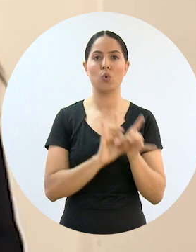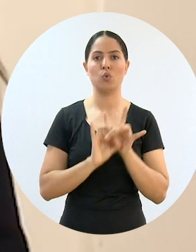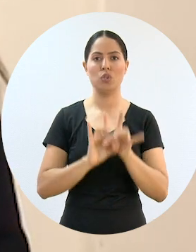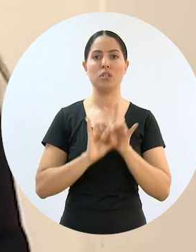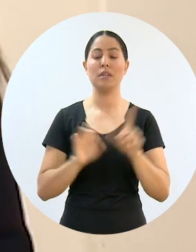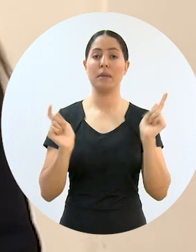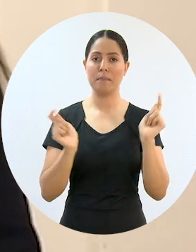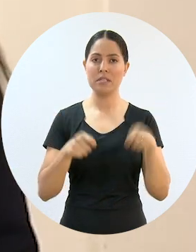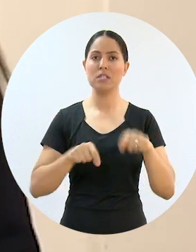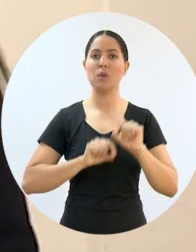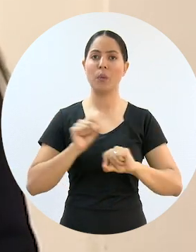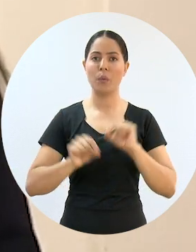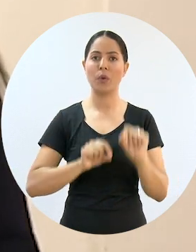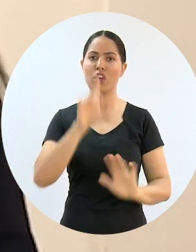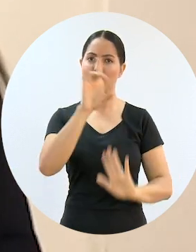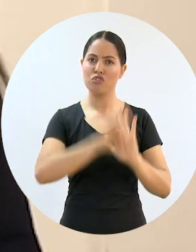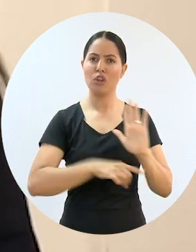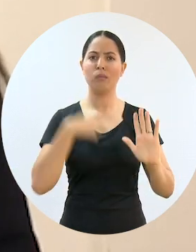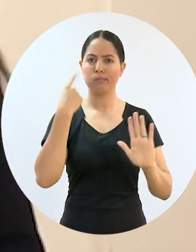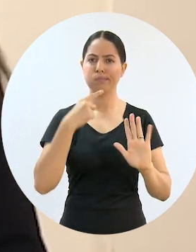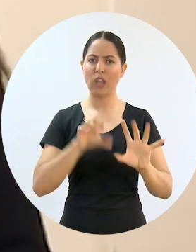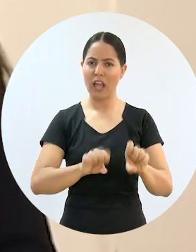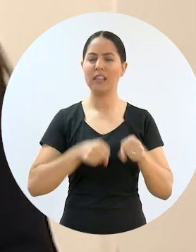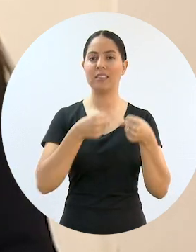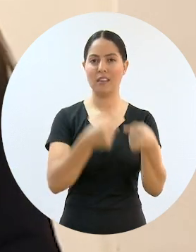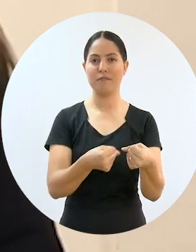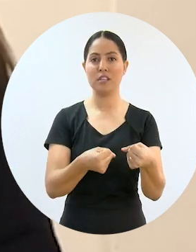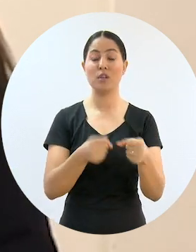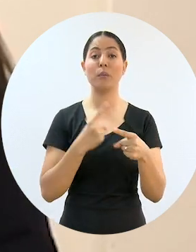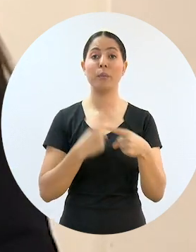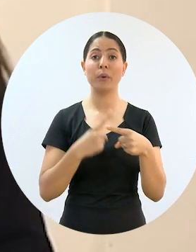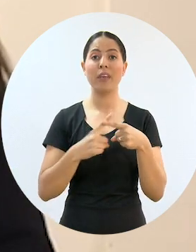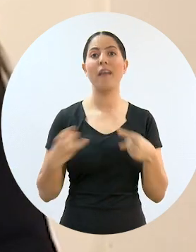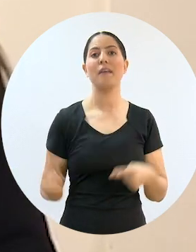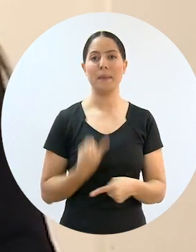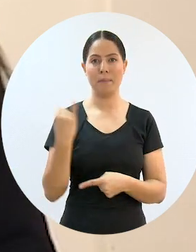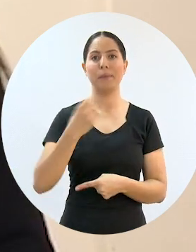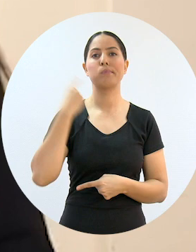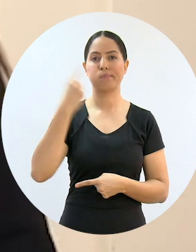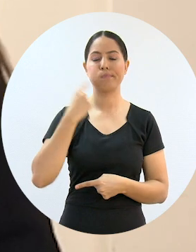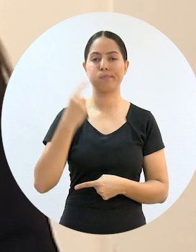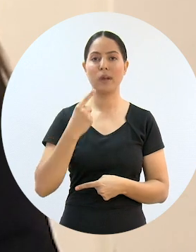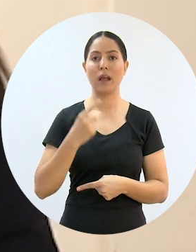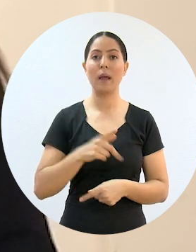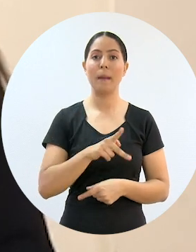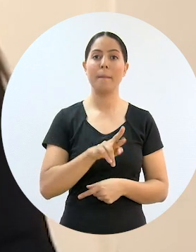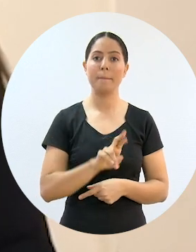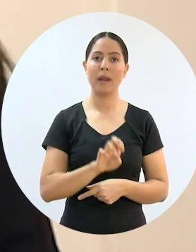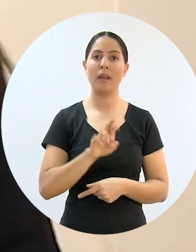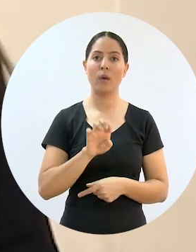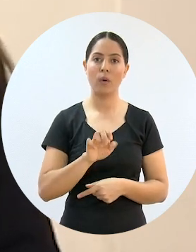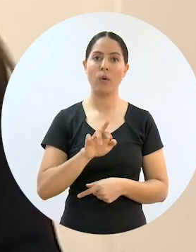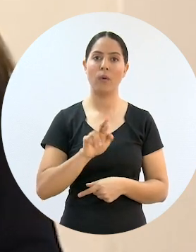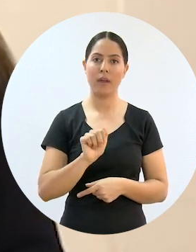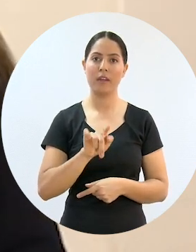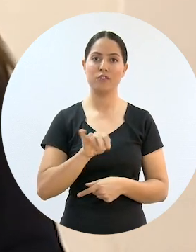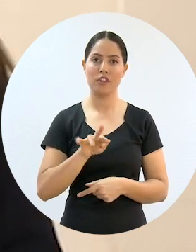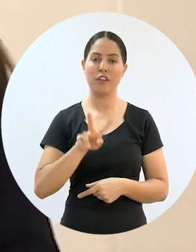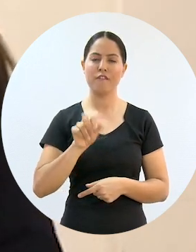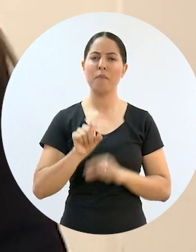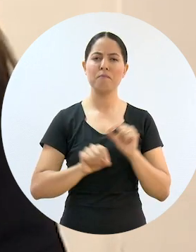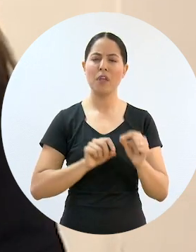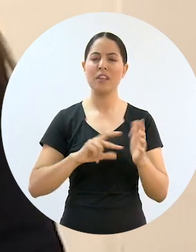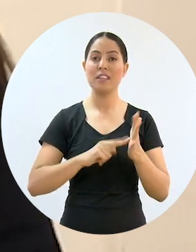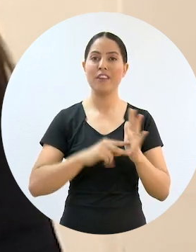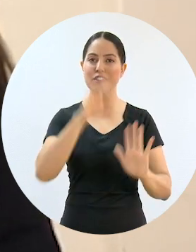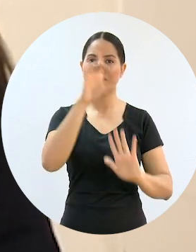por prerrogativas, que é o que há de mais importante na nossa advocacia. Prerrogativas é lei, não é